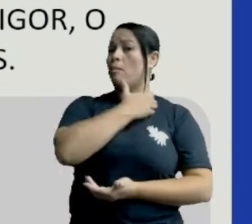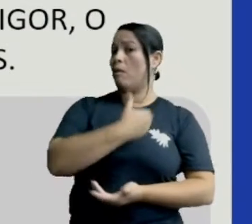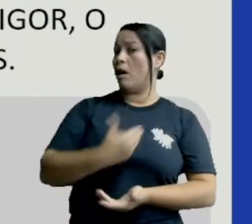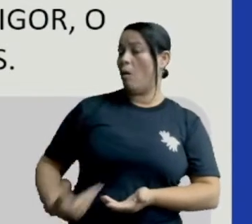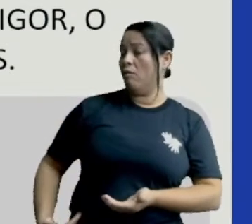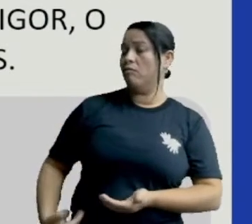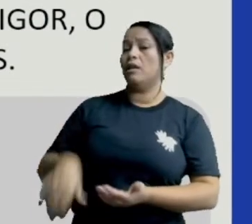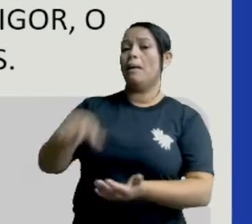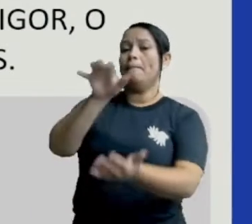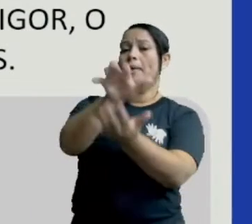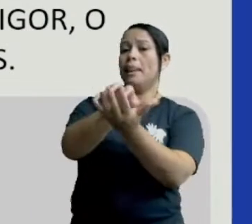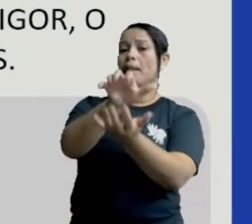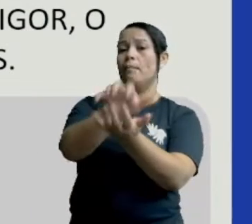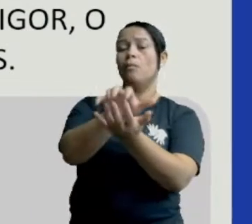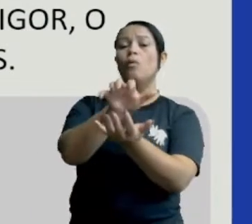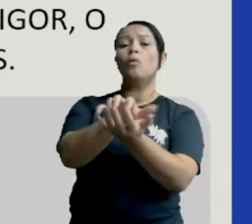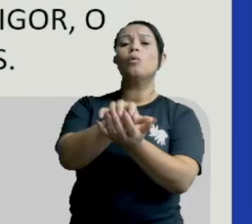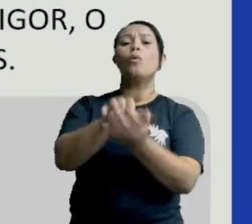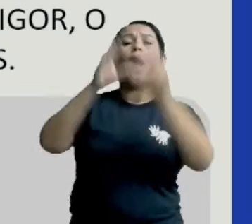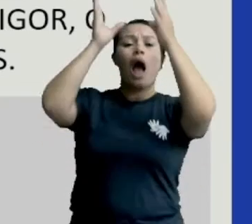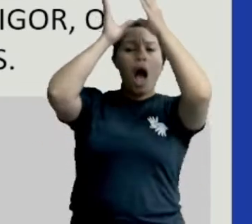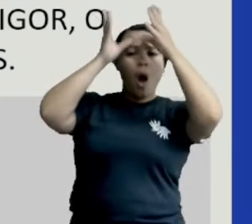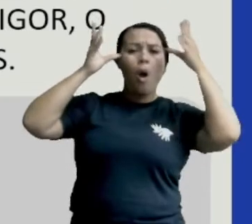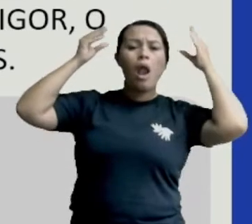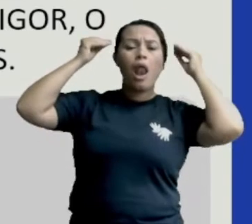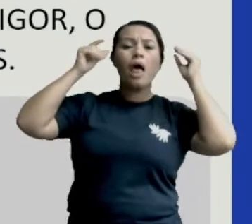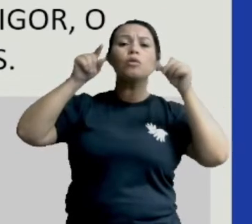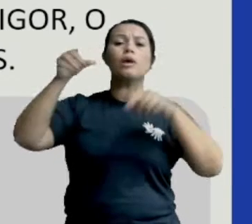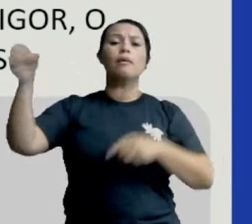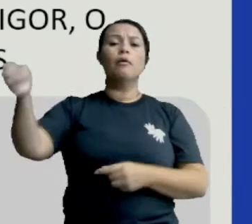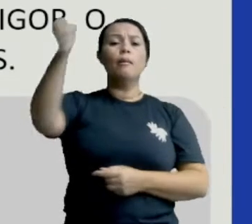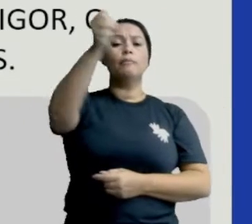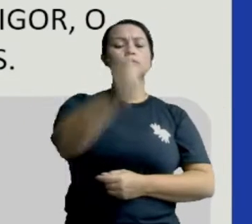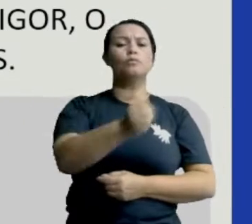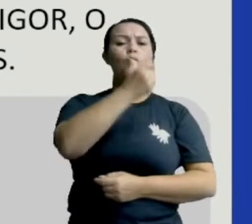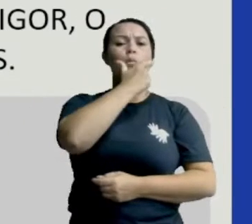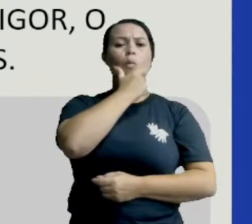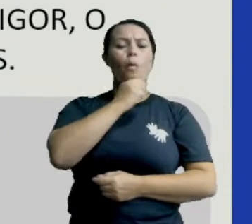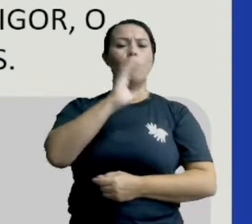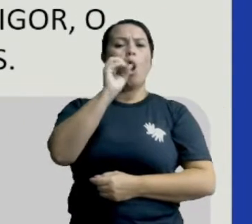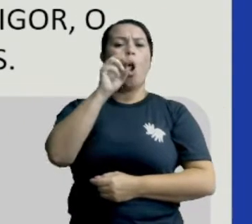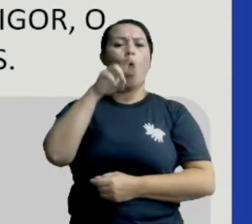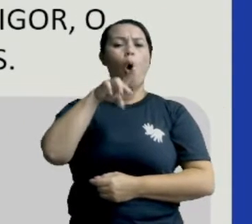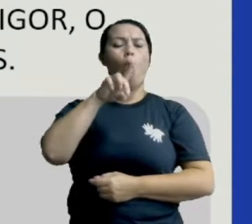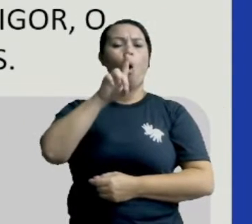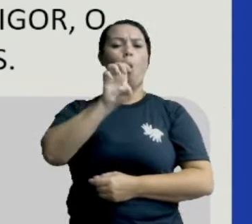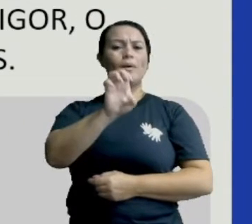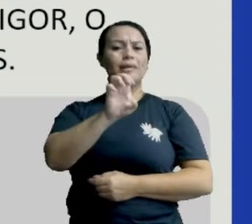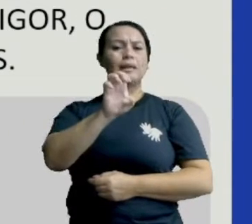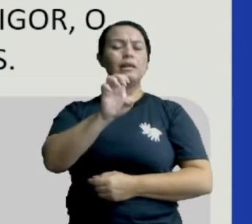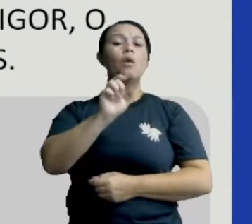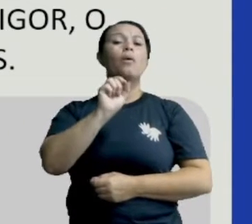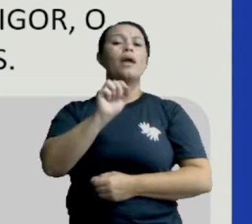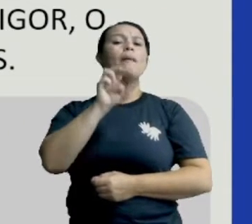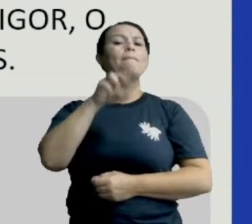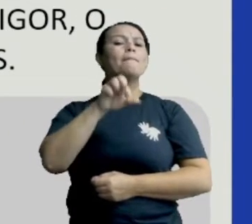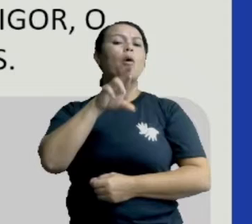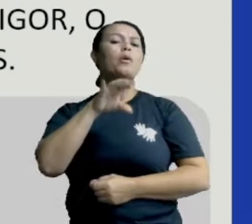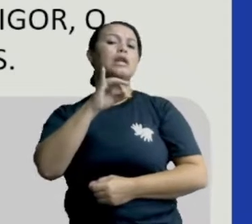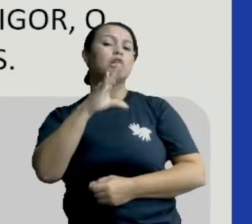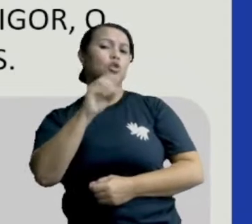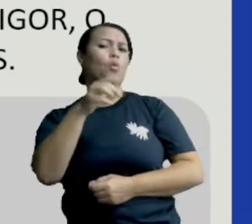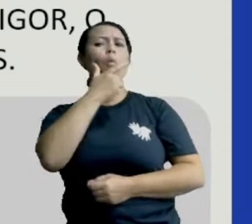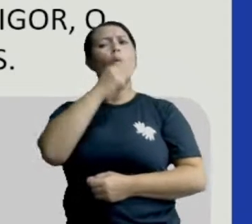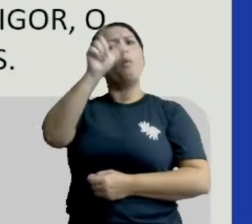Para governar Pernambuco, a Holanda enviou o conde Maurício de Nassau. O conde era um homem inteligente